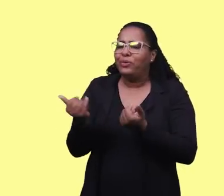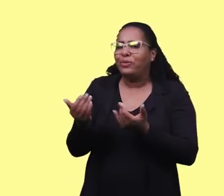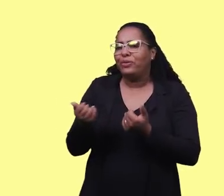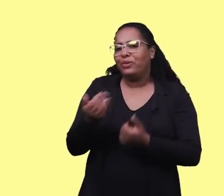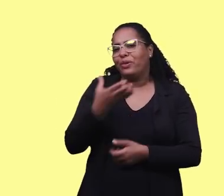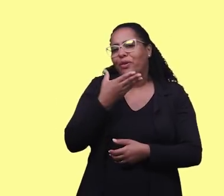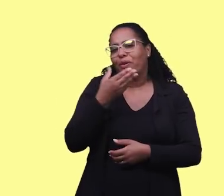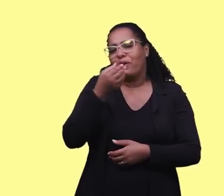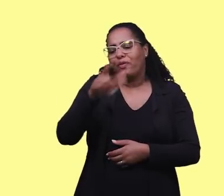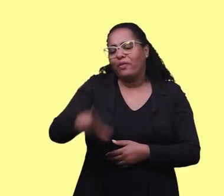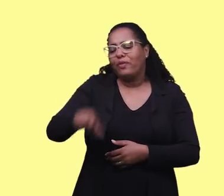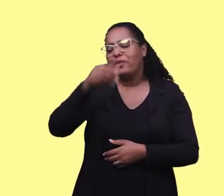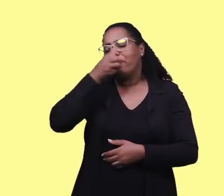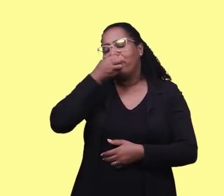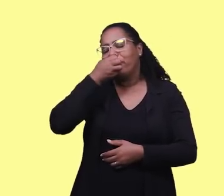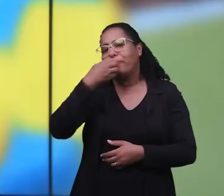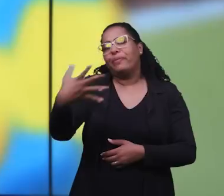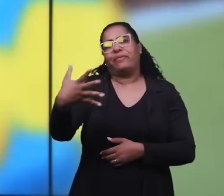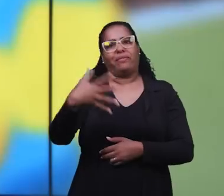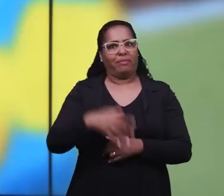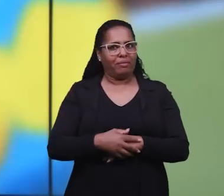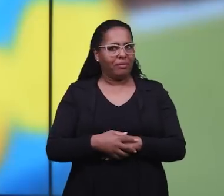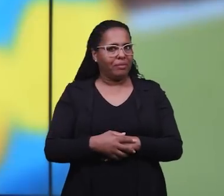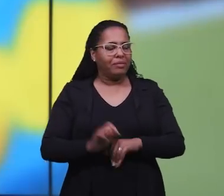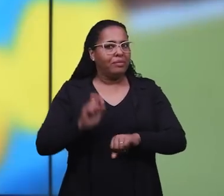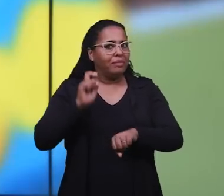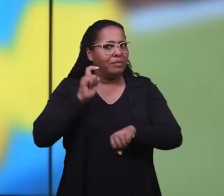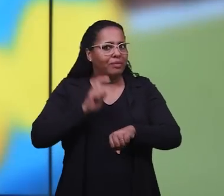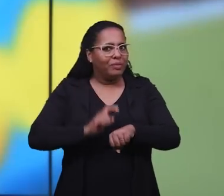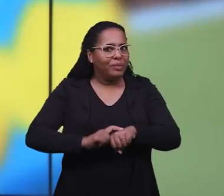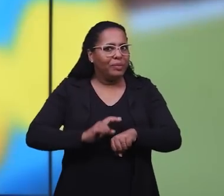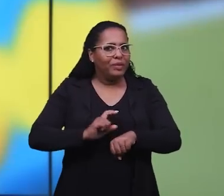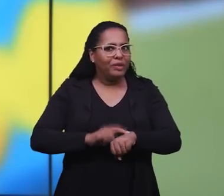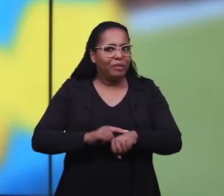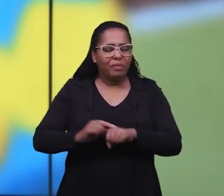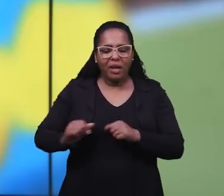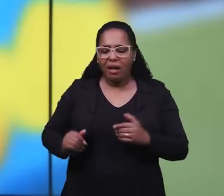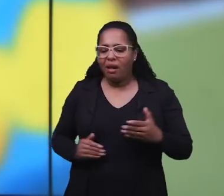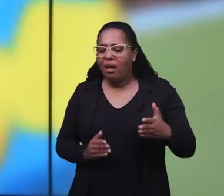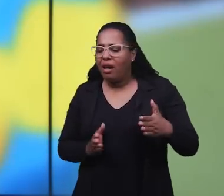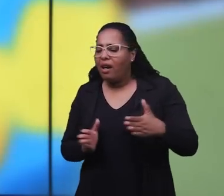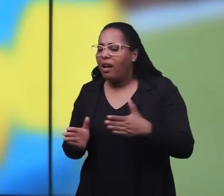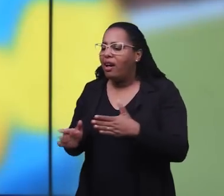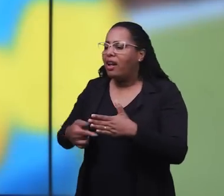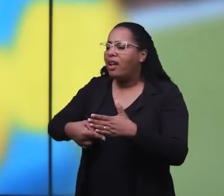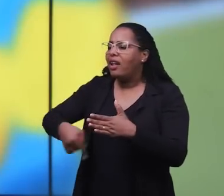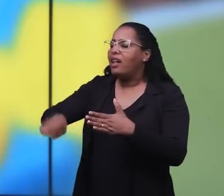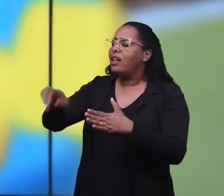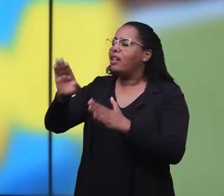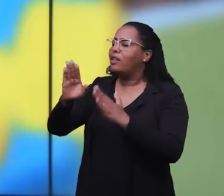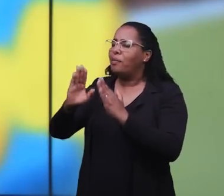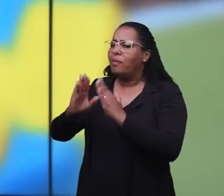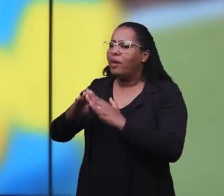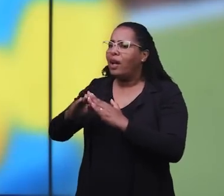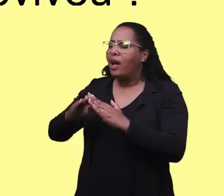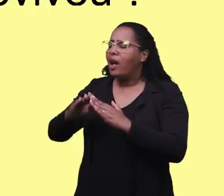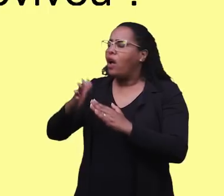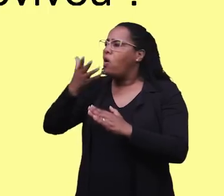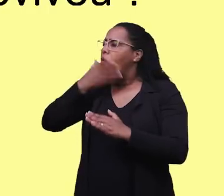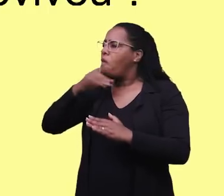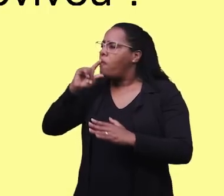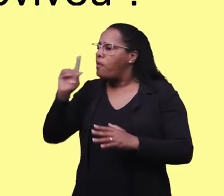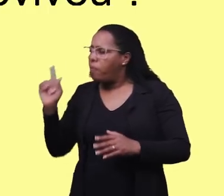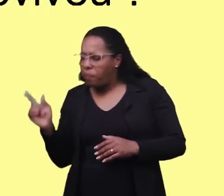uma boa escolha. E quando ainda estava no caminho de sua casa, seu pai o viu